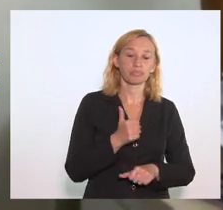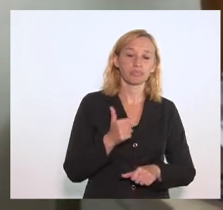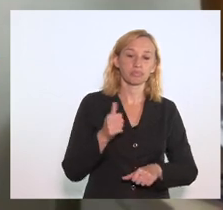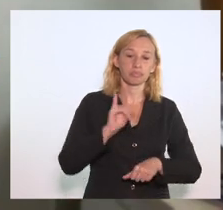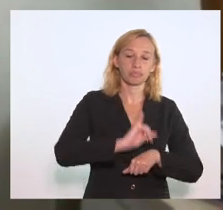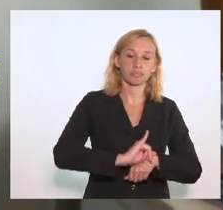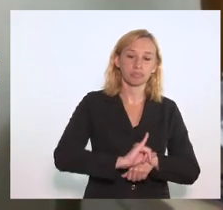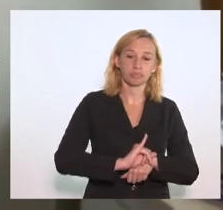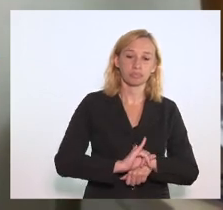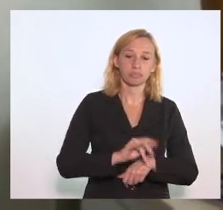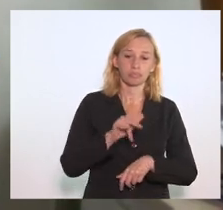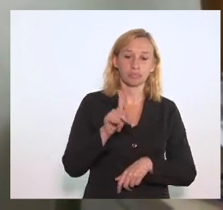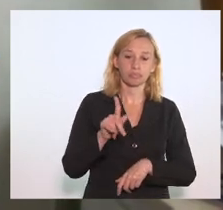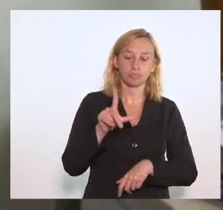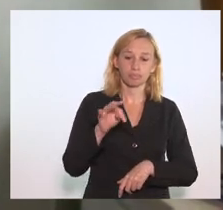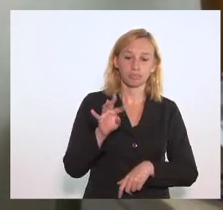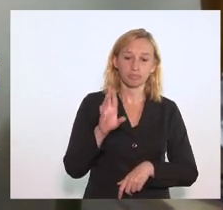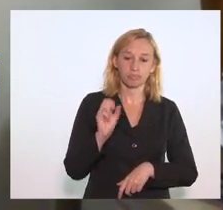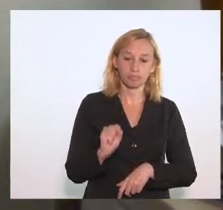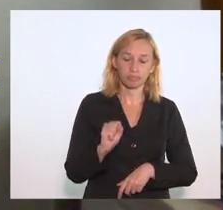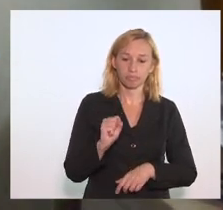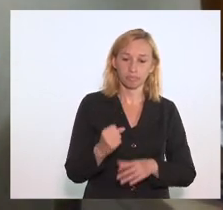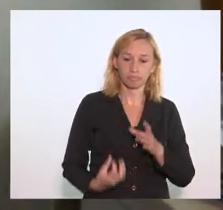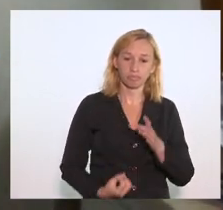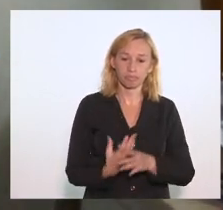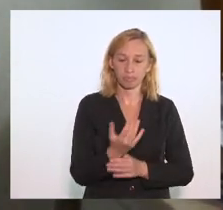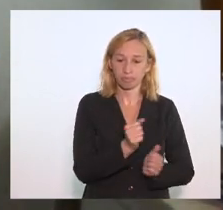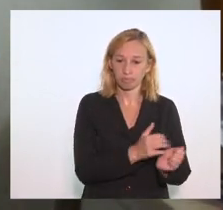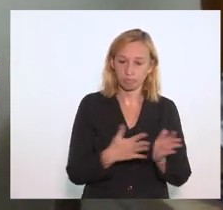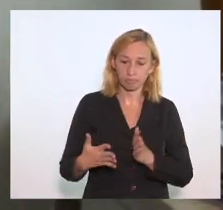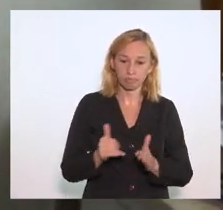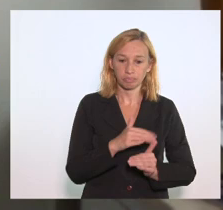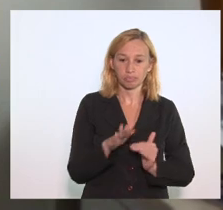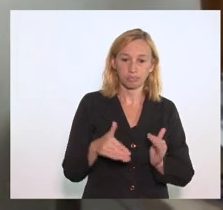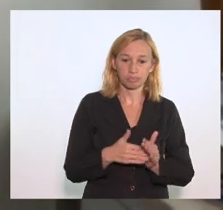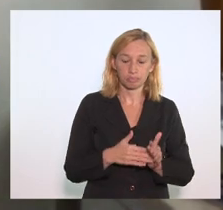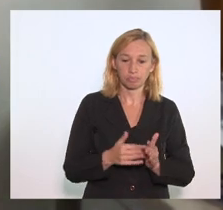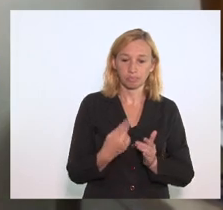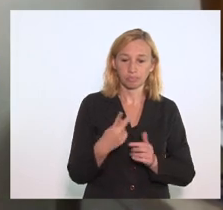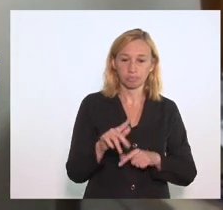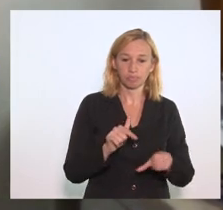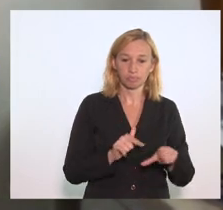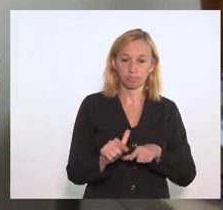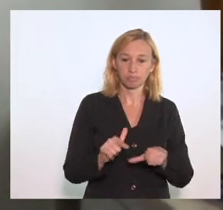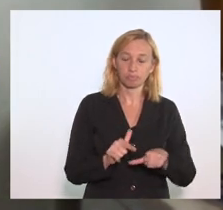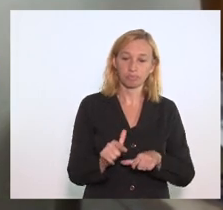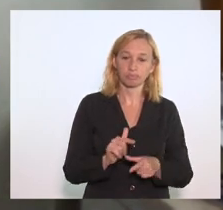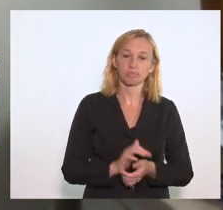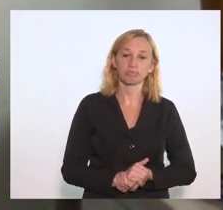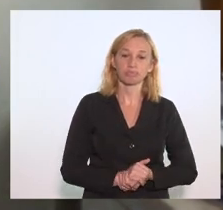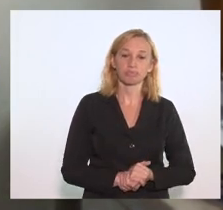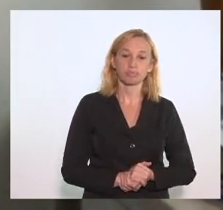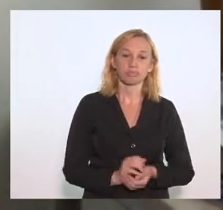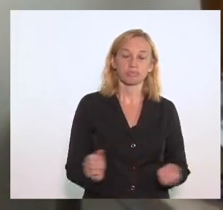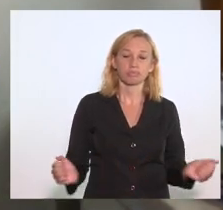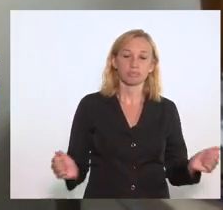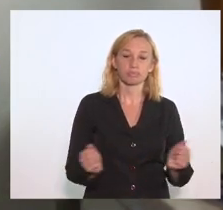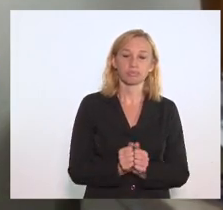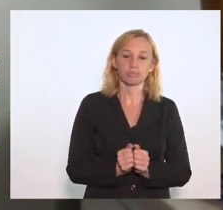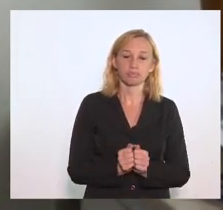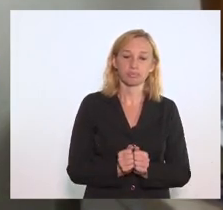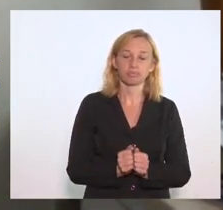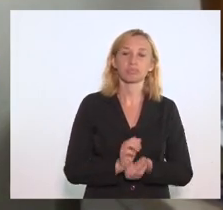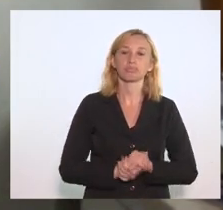plataformas produtivas e de todo o seu subsídio, isto é, tudo aquilo que vem junto no